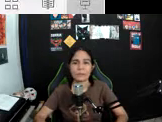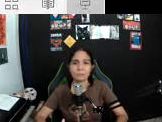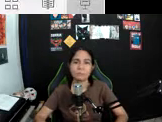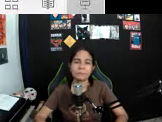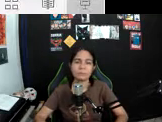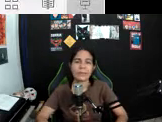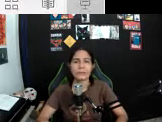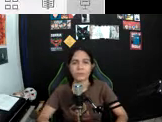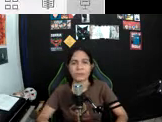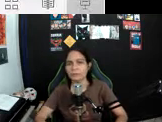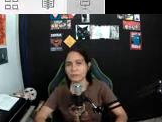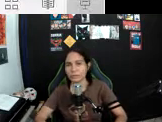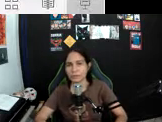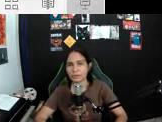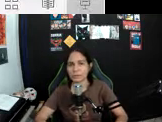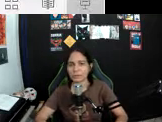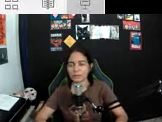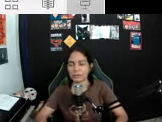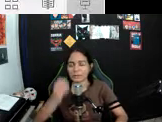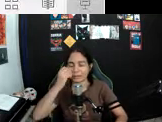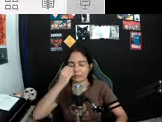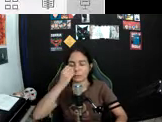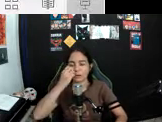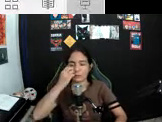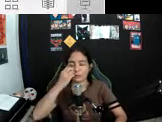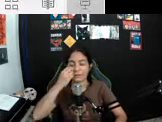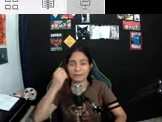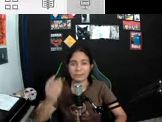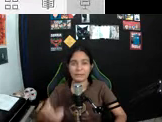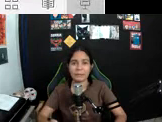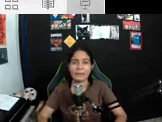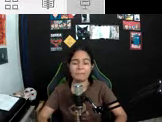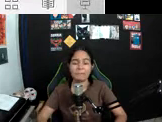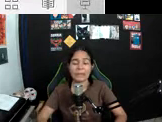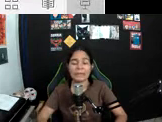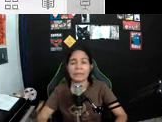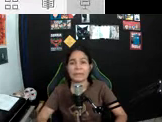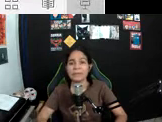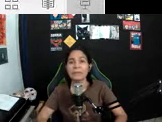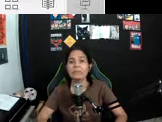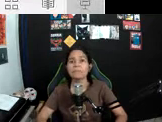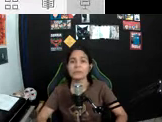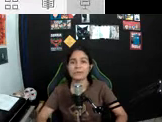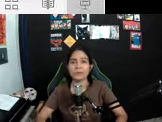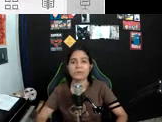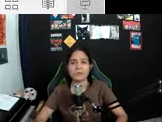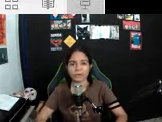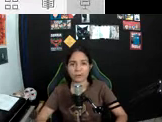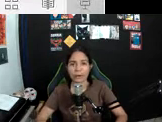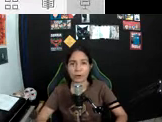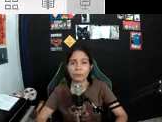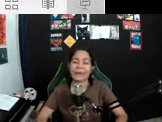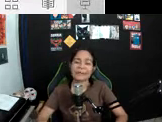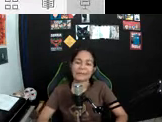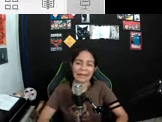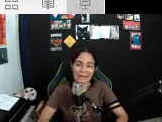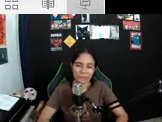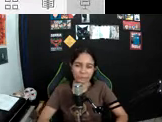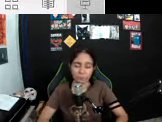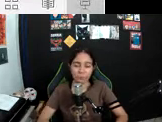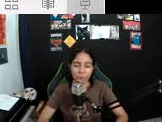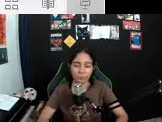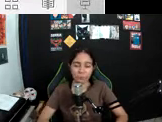né, existia menos conhecimento do que a gente está tendo agora, no início da pandemia. E aí, muitas pessoas vinham a óbito